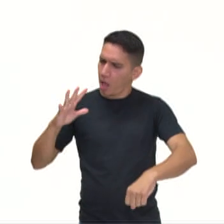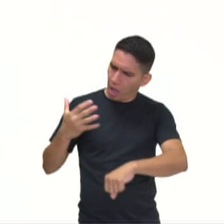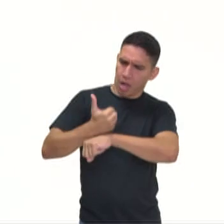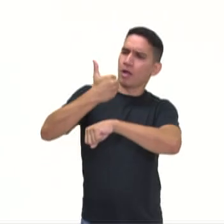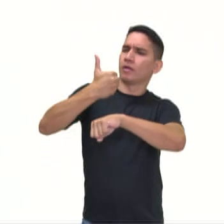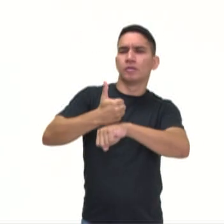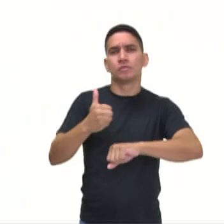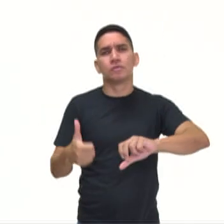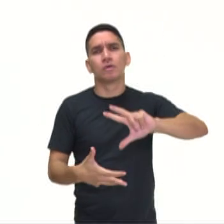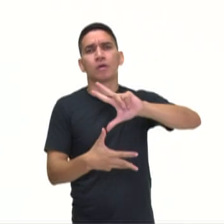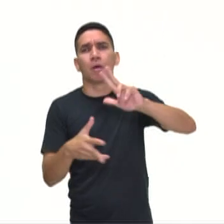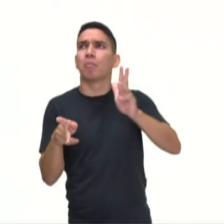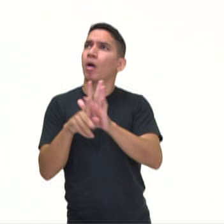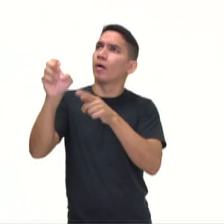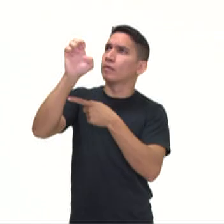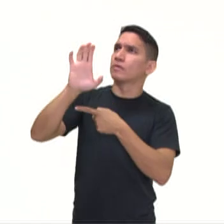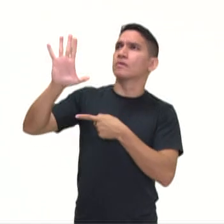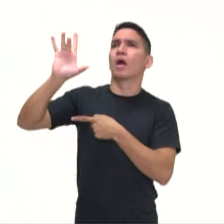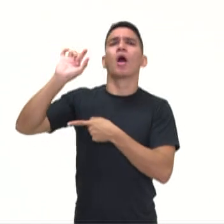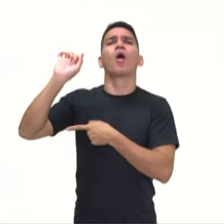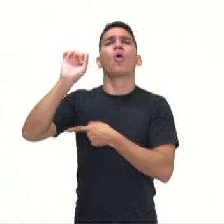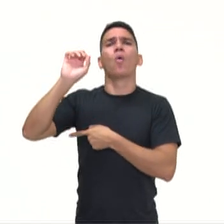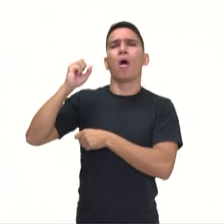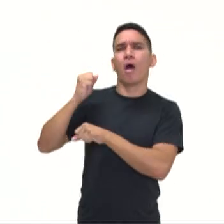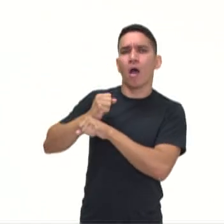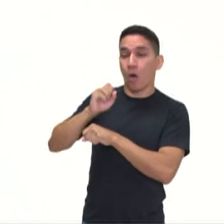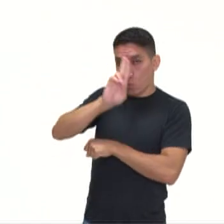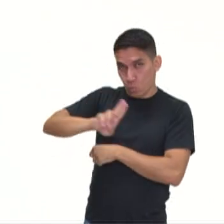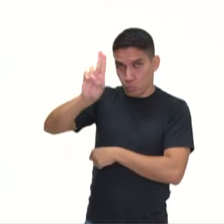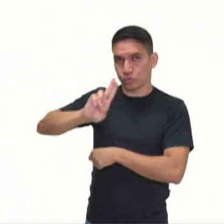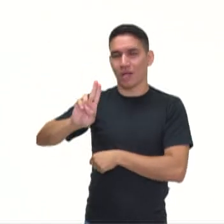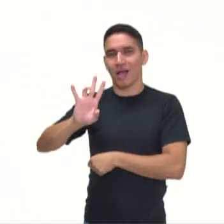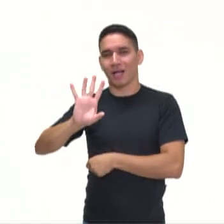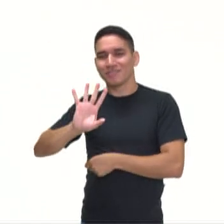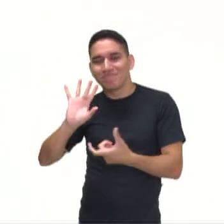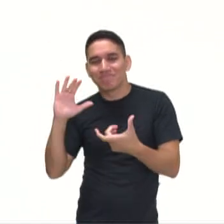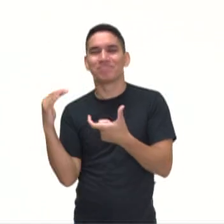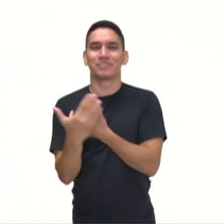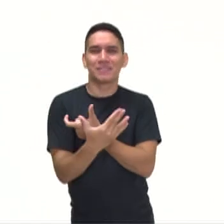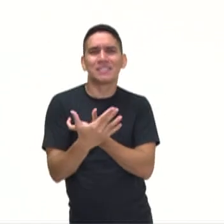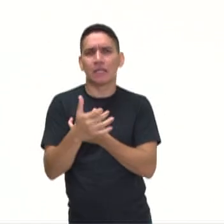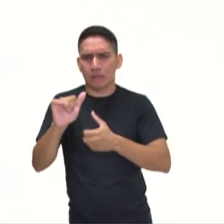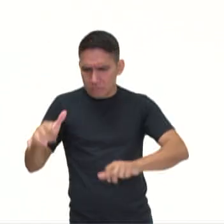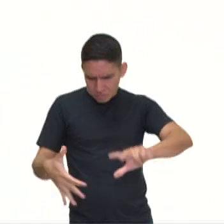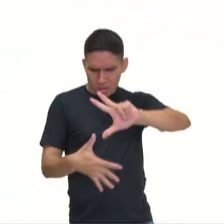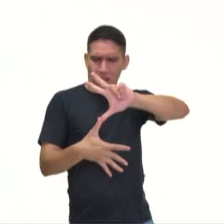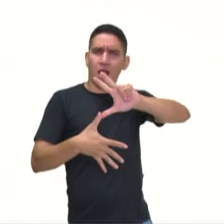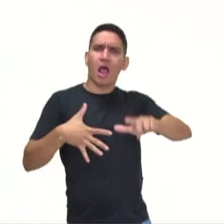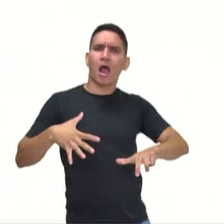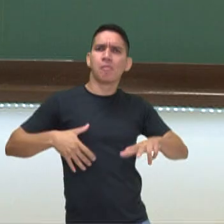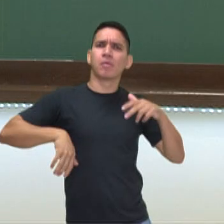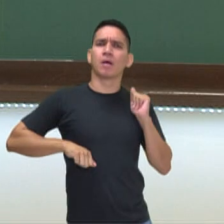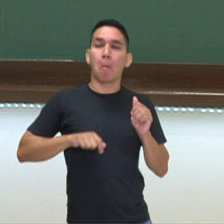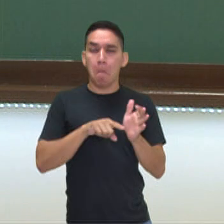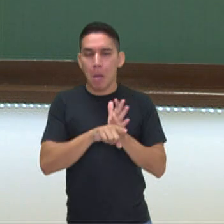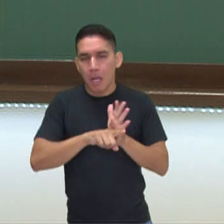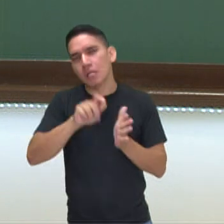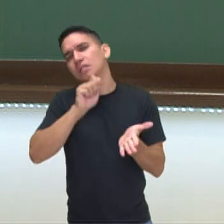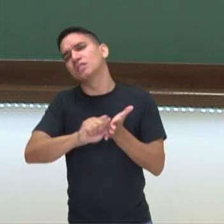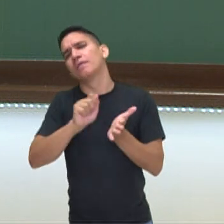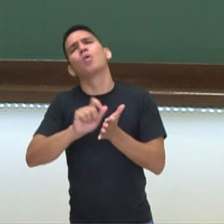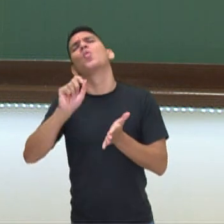da América pelos europeus, usamos a expressão América Espanhola, né? Pesquise e escreva